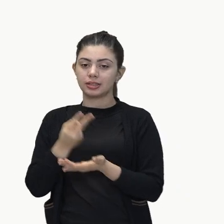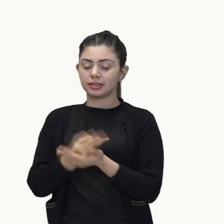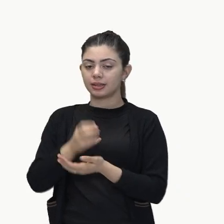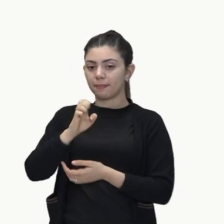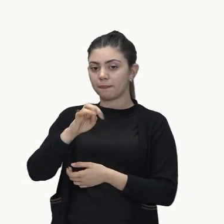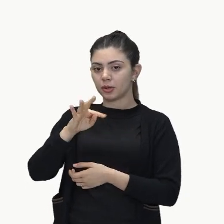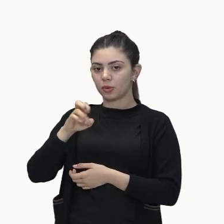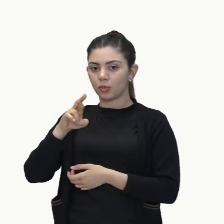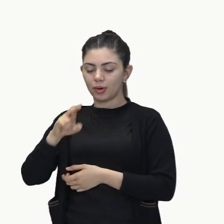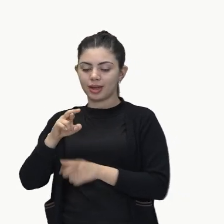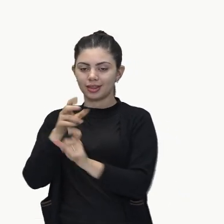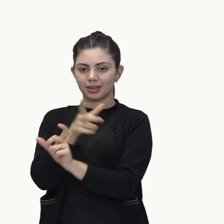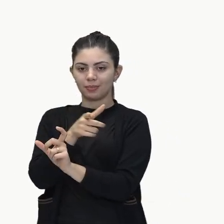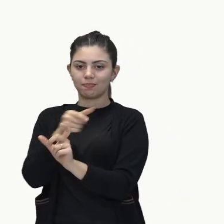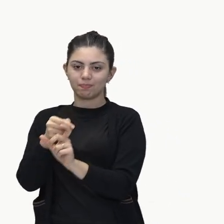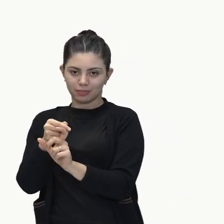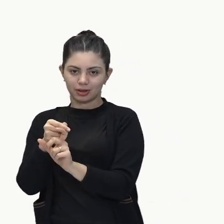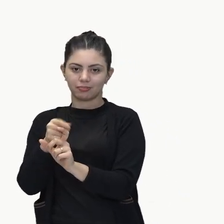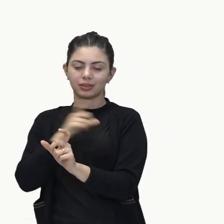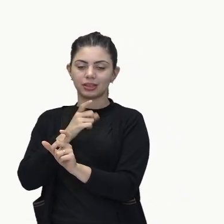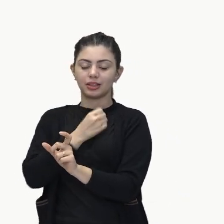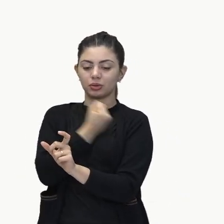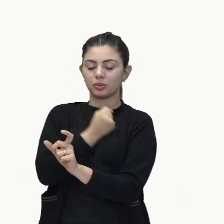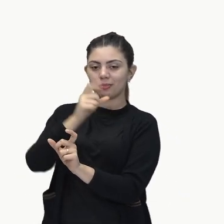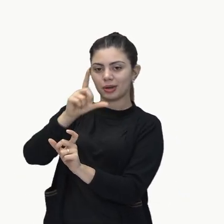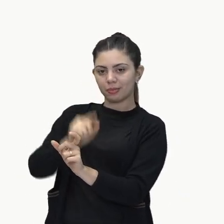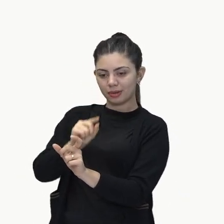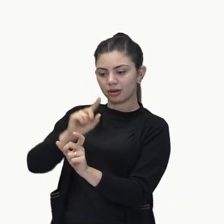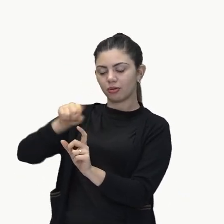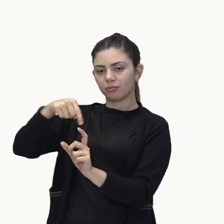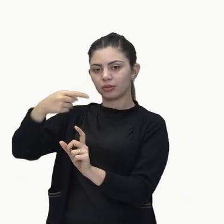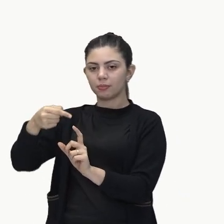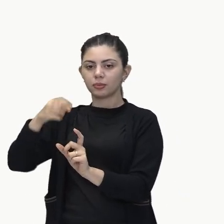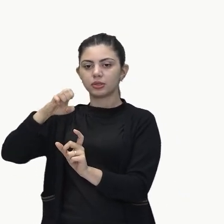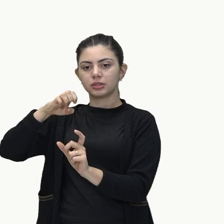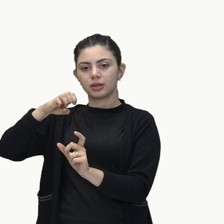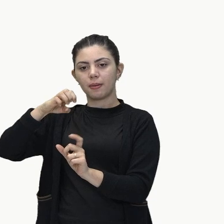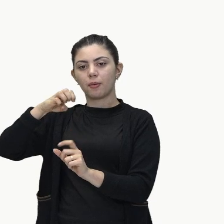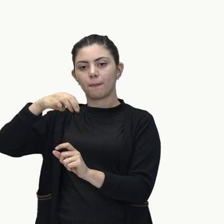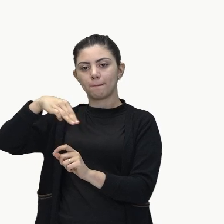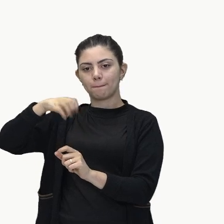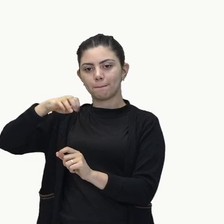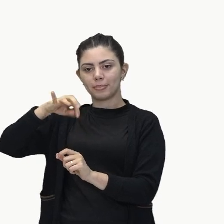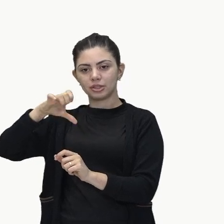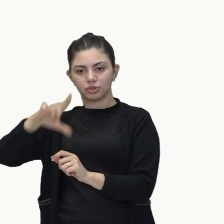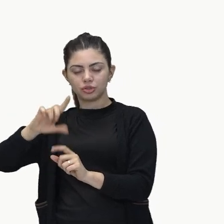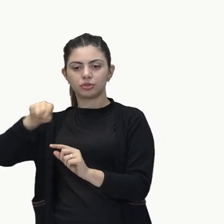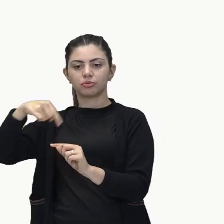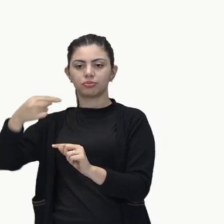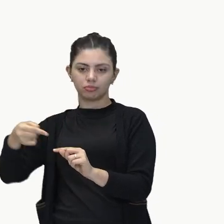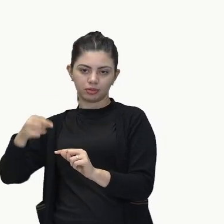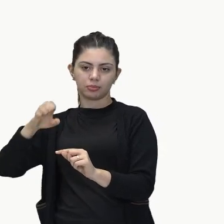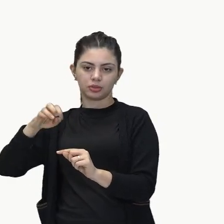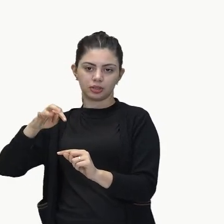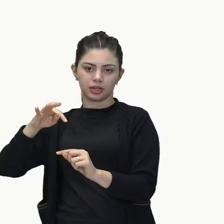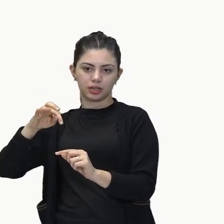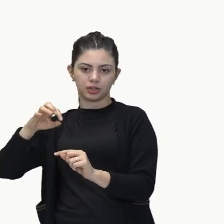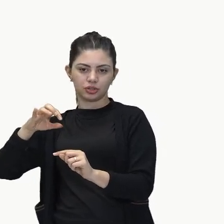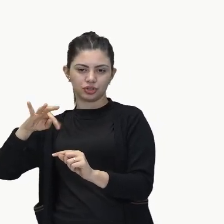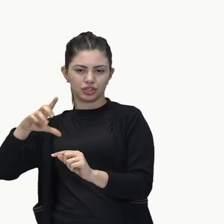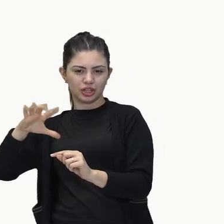na frente, ó, menor radical, metil, e o maior radical, etil. Éter,